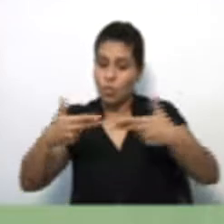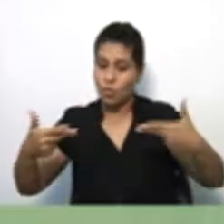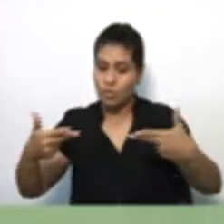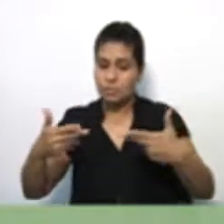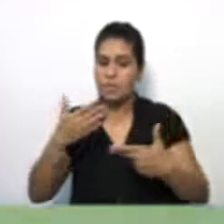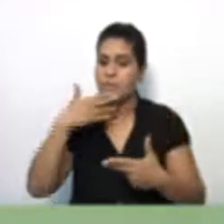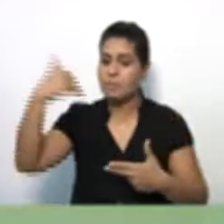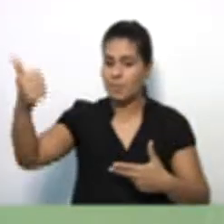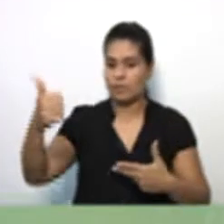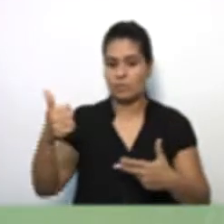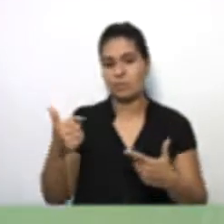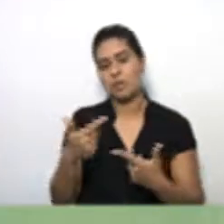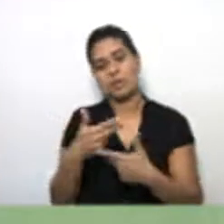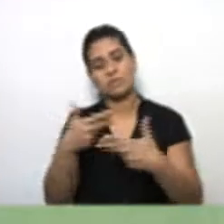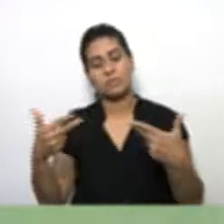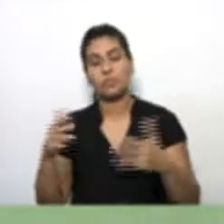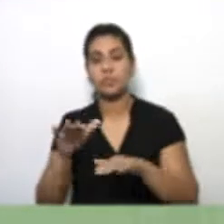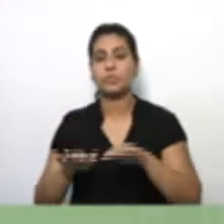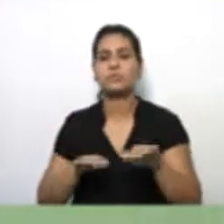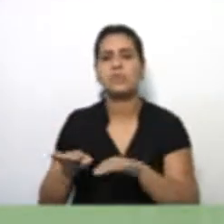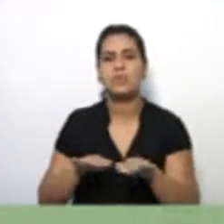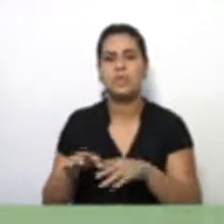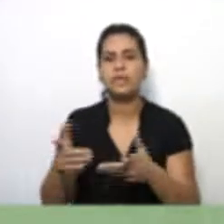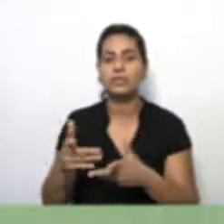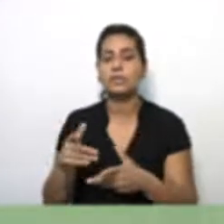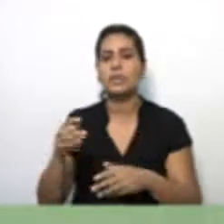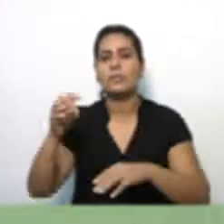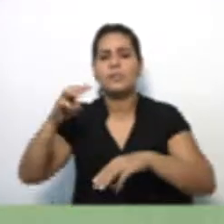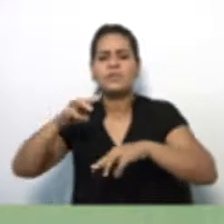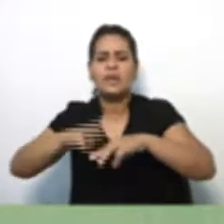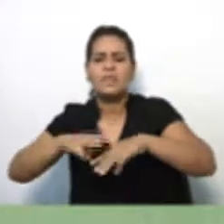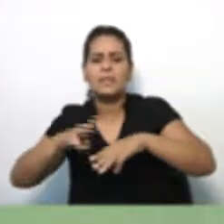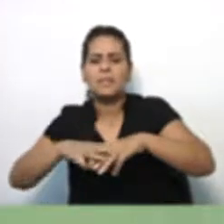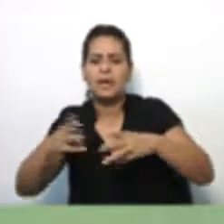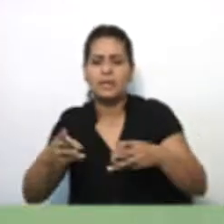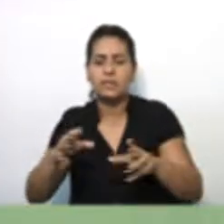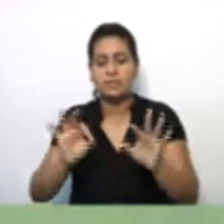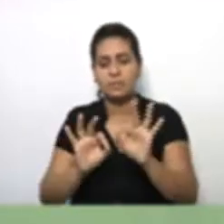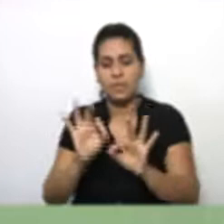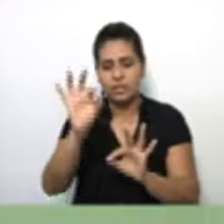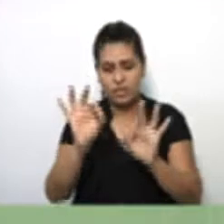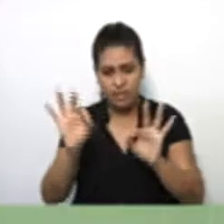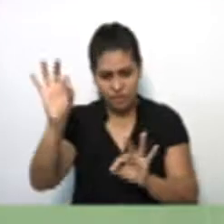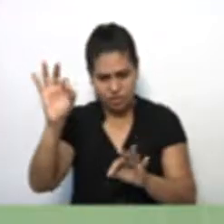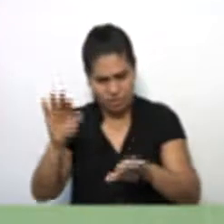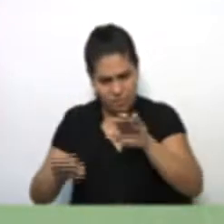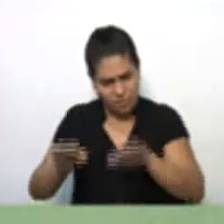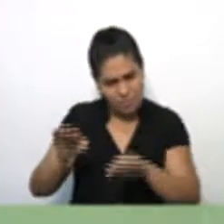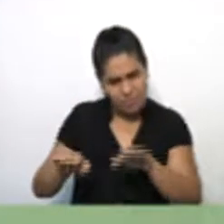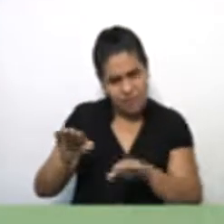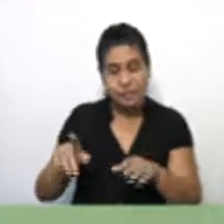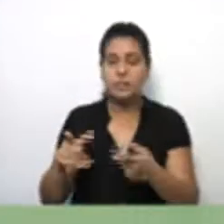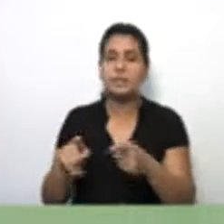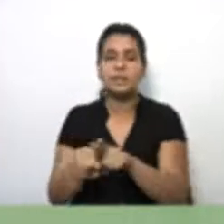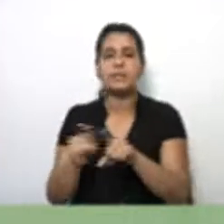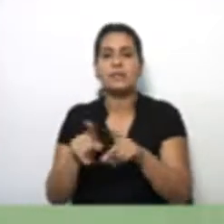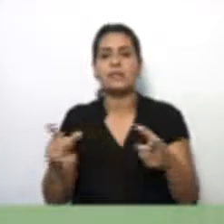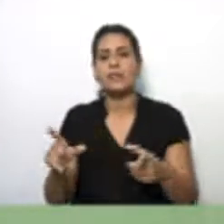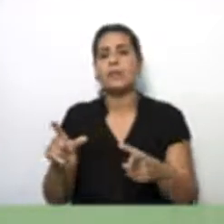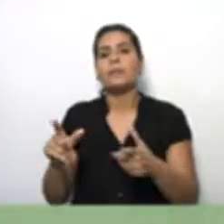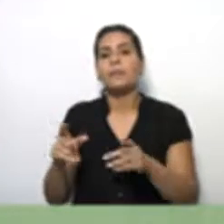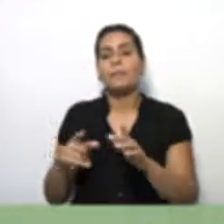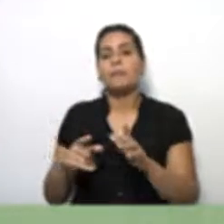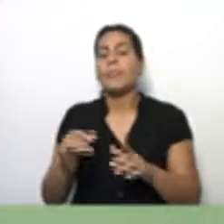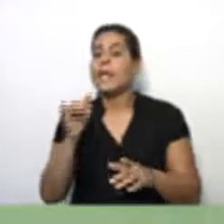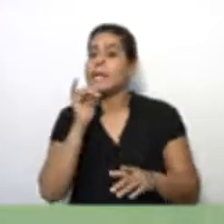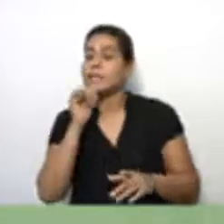que ele utiliza aqui, ó, técnicas de caráter matemático e estatístico, porque ele vai exatamente medir o desempenho. Ele vai